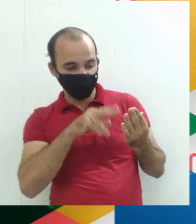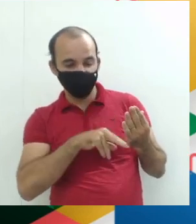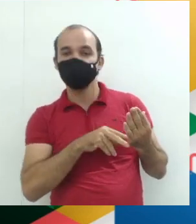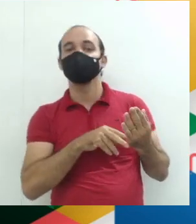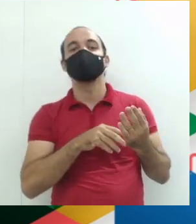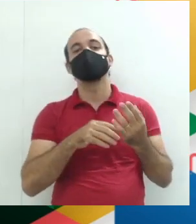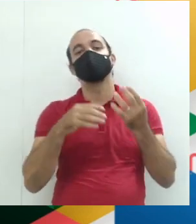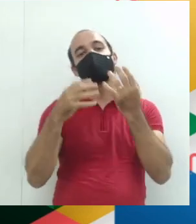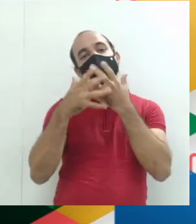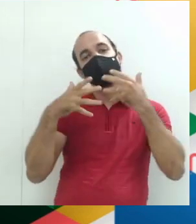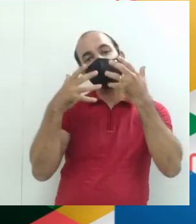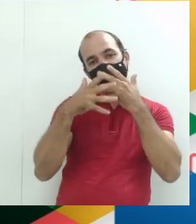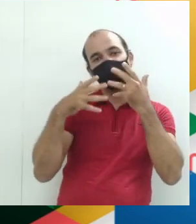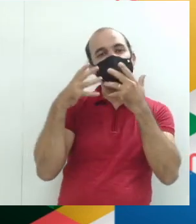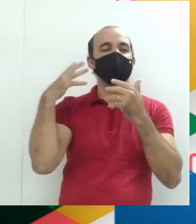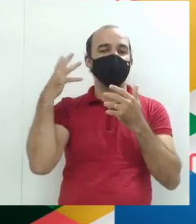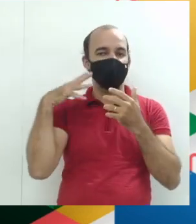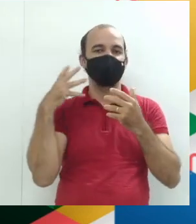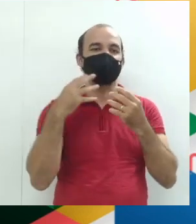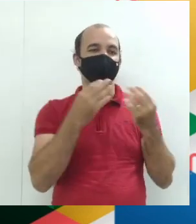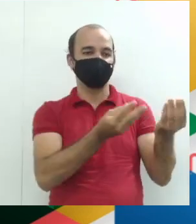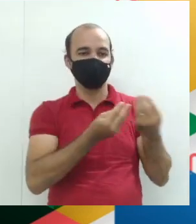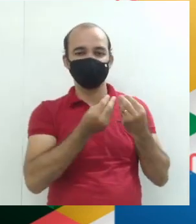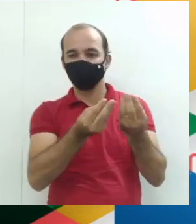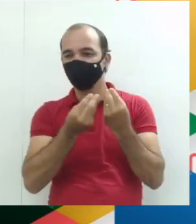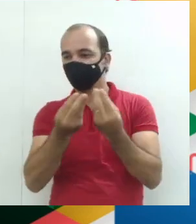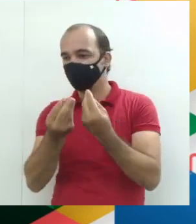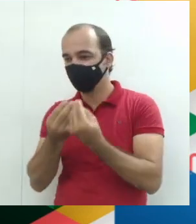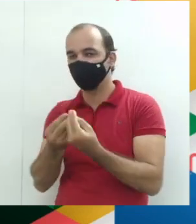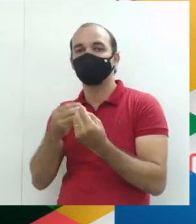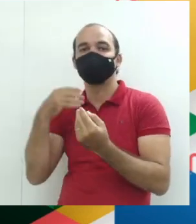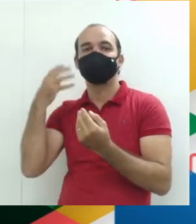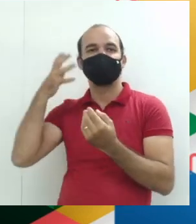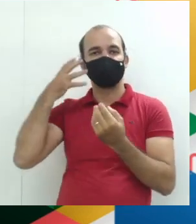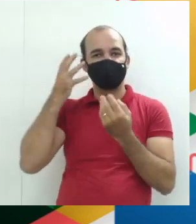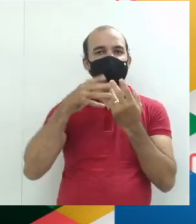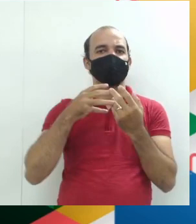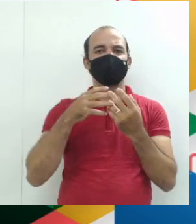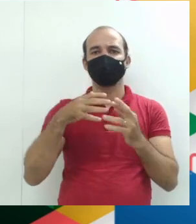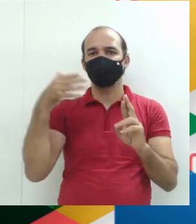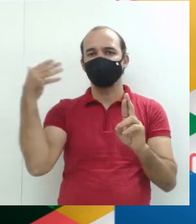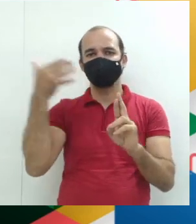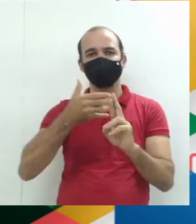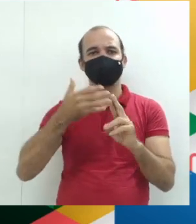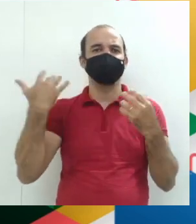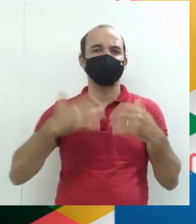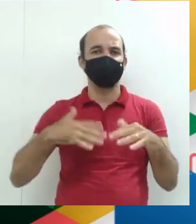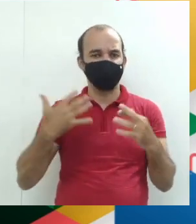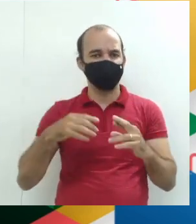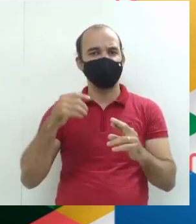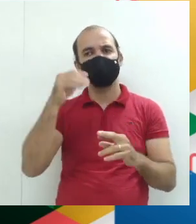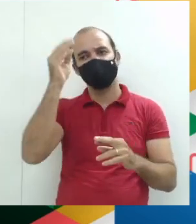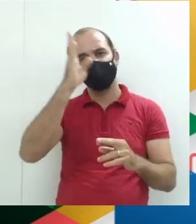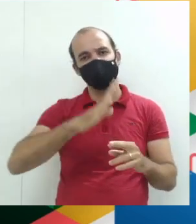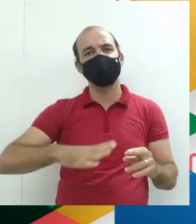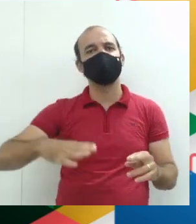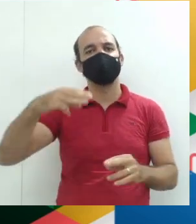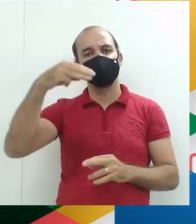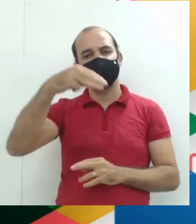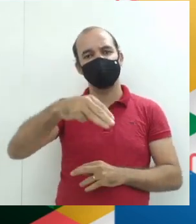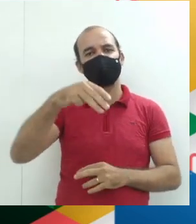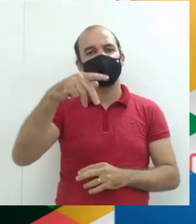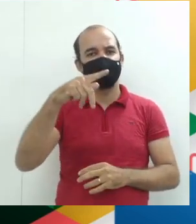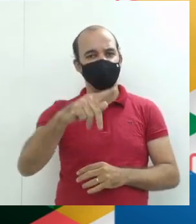essas composições de outros artistas. E aí, ela é uma das maiores intérpretes de música brasileira ainda hoje,